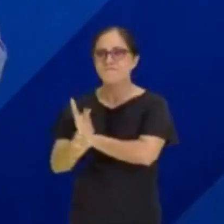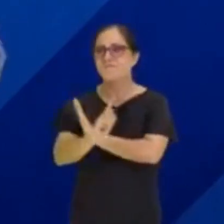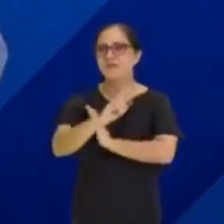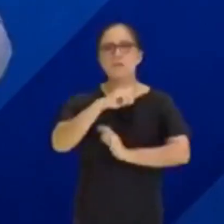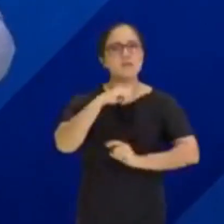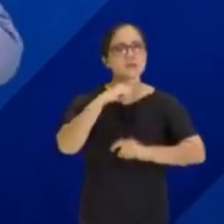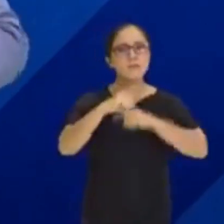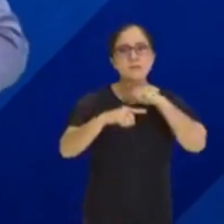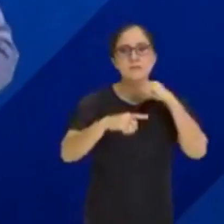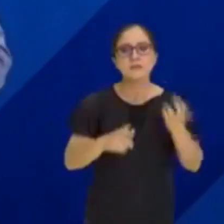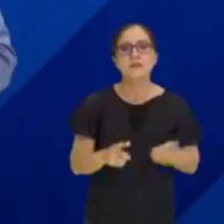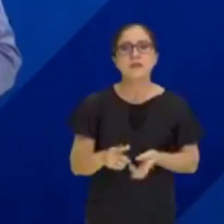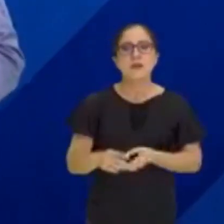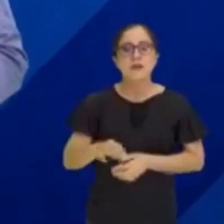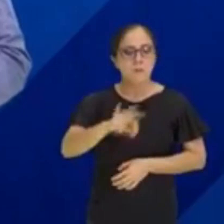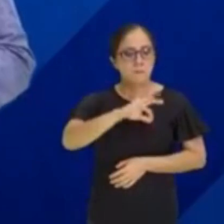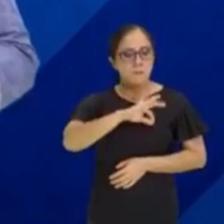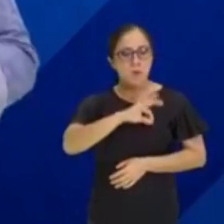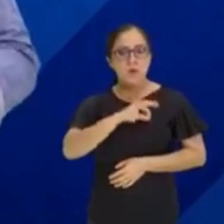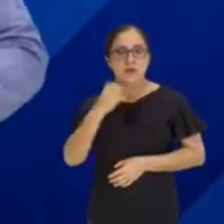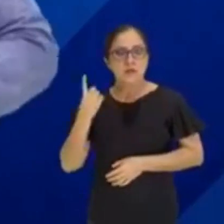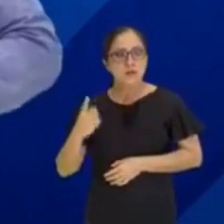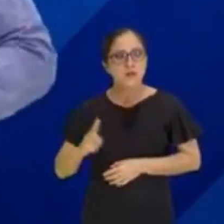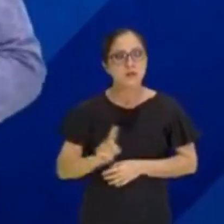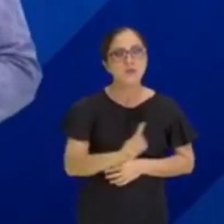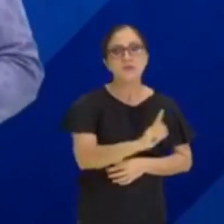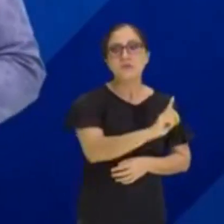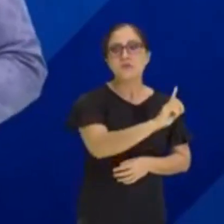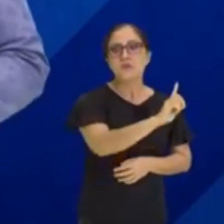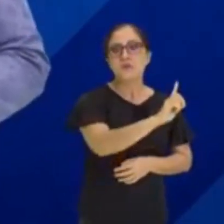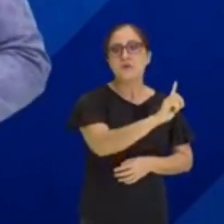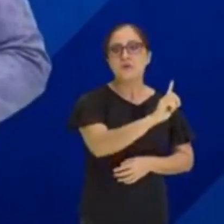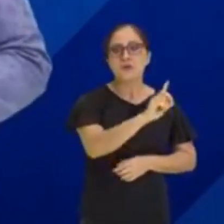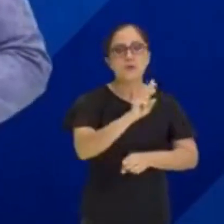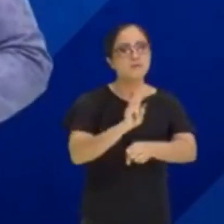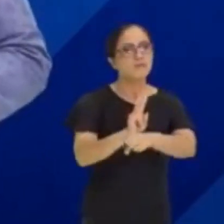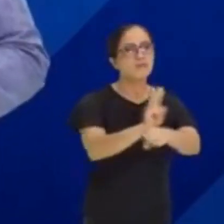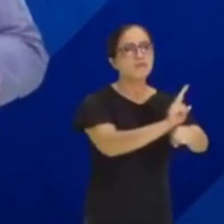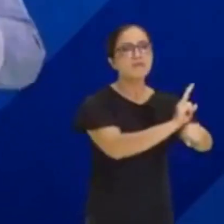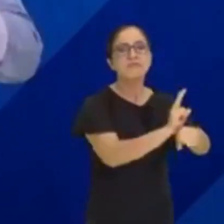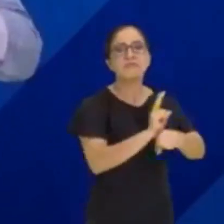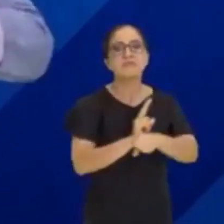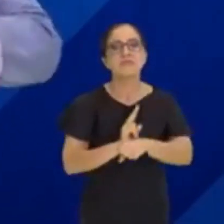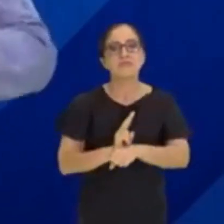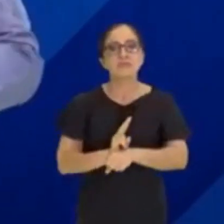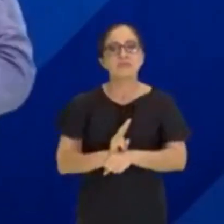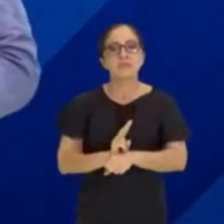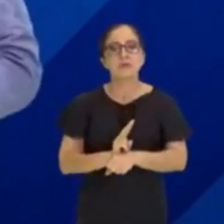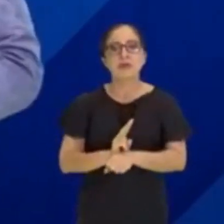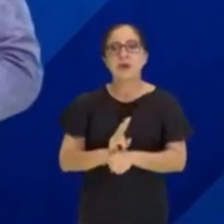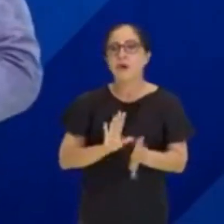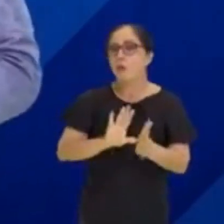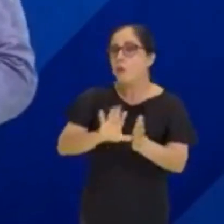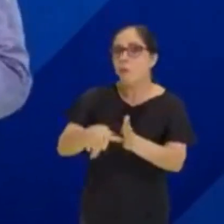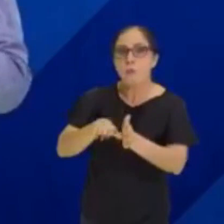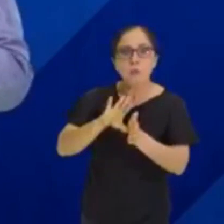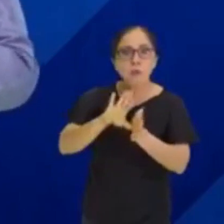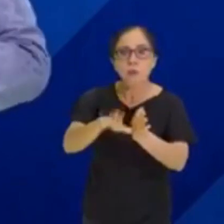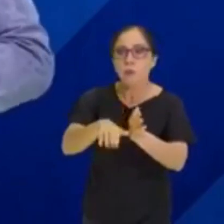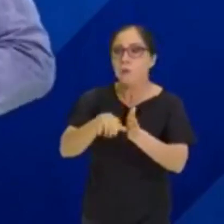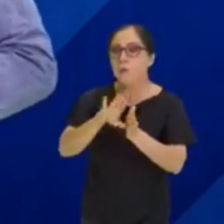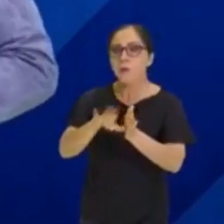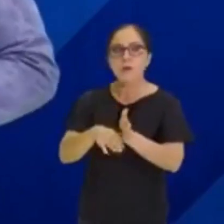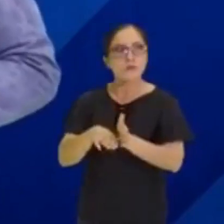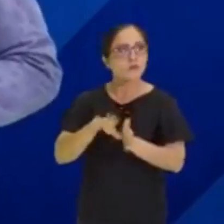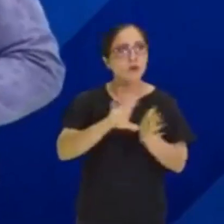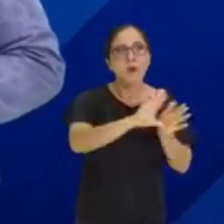música fala que o policial não saiu para fazer o seu serviço de segurança pública. O ladrão não saiu porque não tinha ninguém